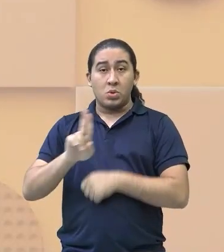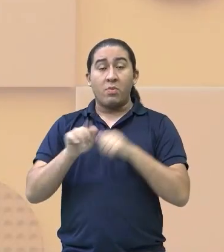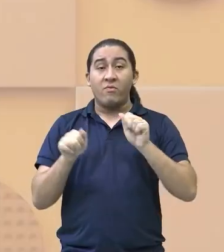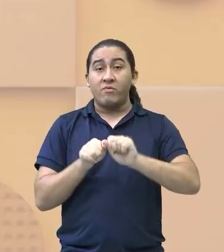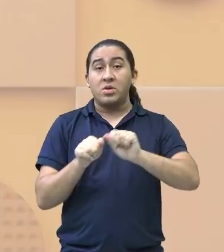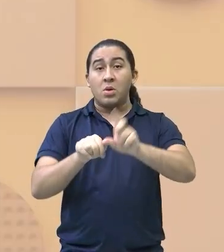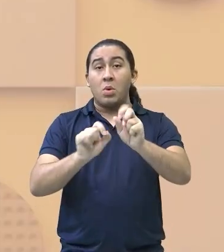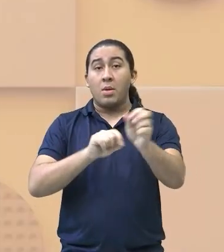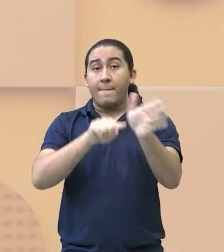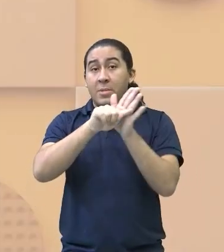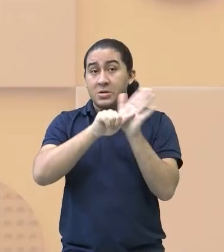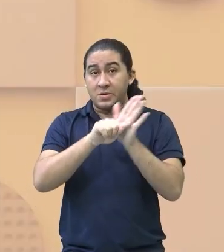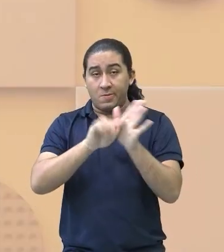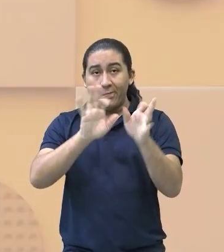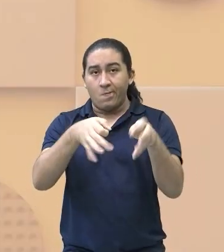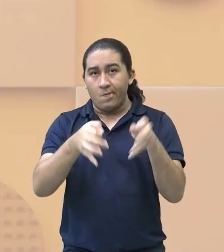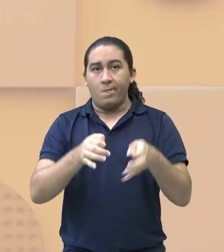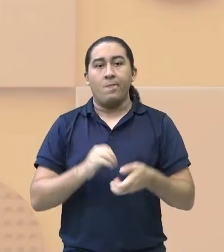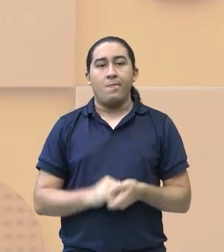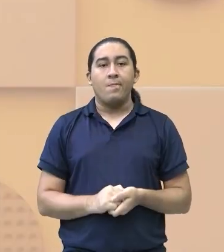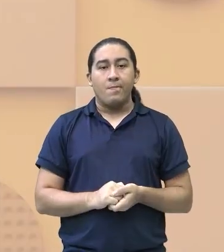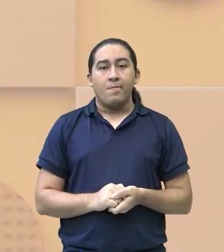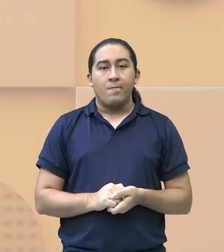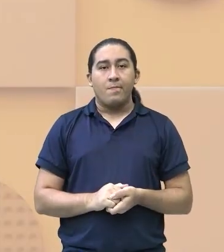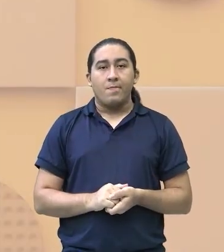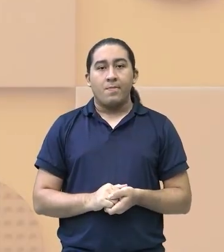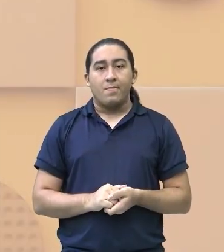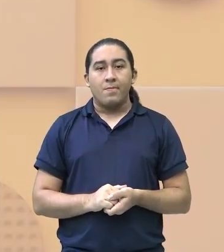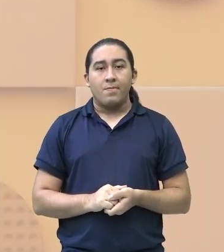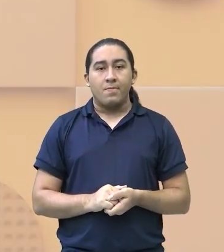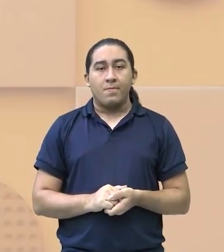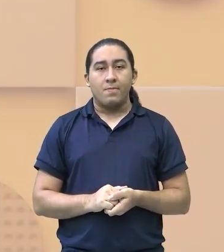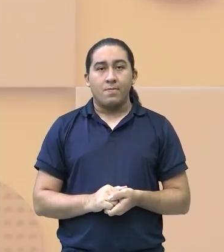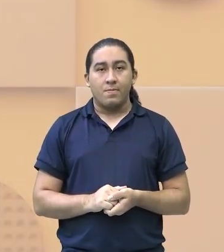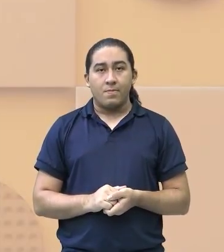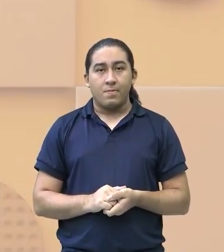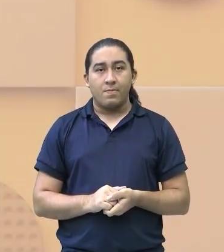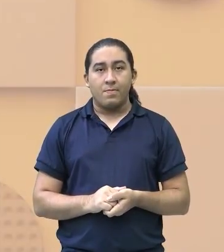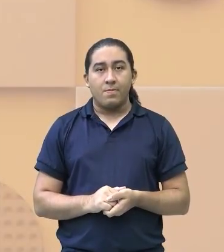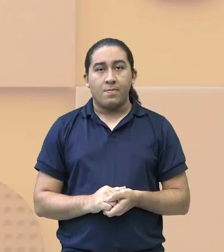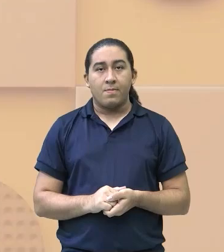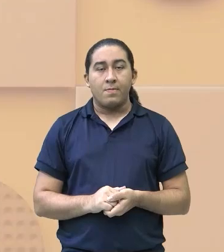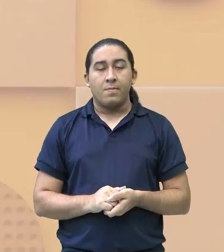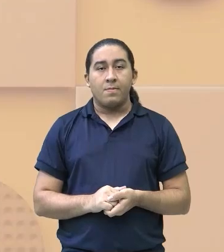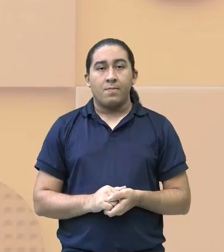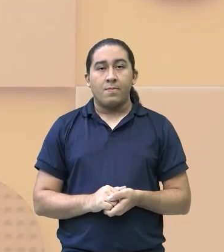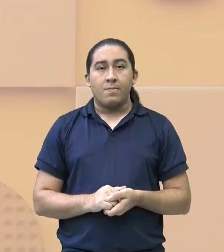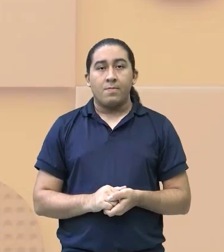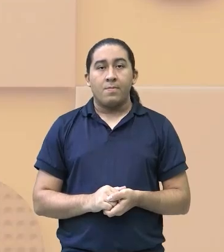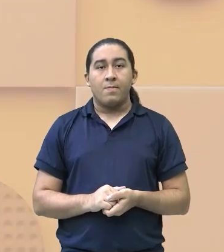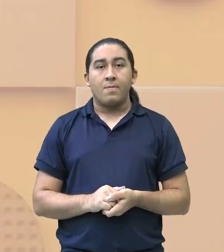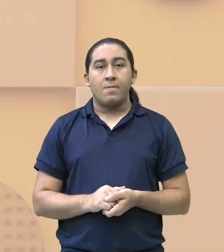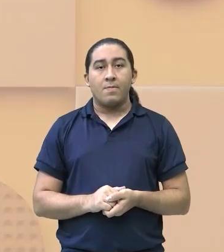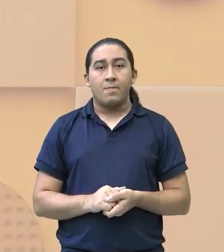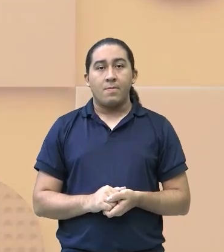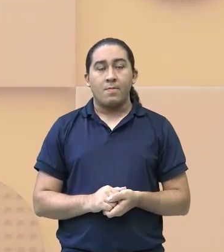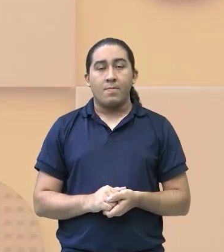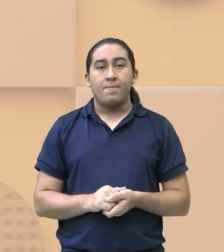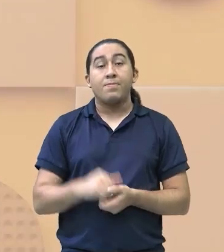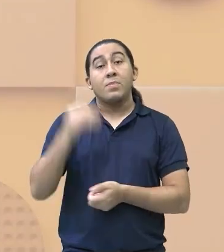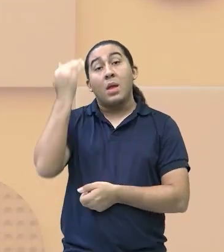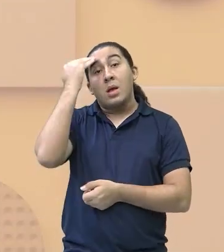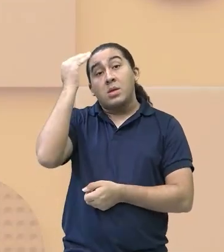essa investigação, não é mesmo? Para sermos, então, aí, não é mesmo? Essas pessoas que vão dominar a história, que